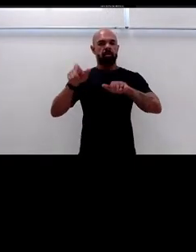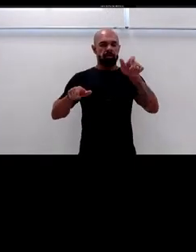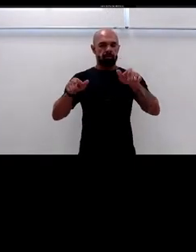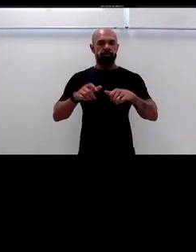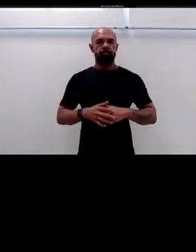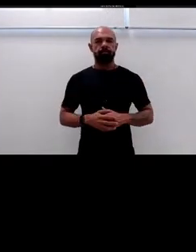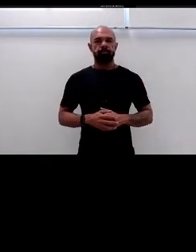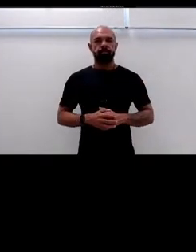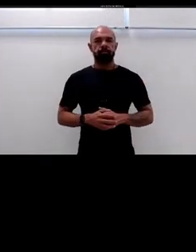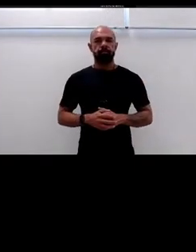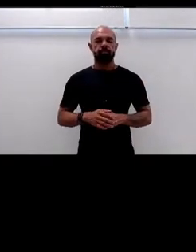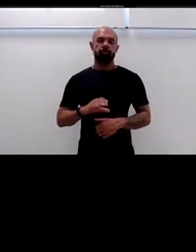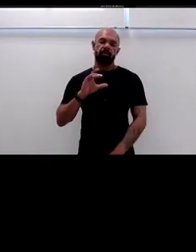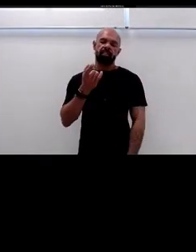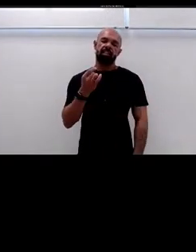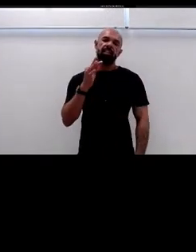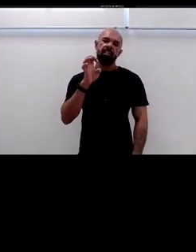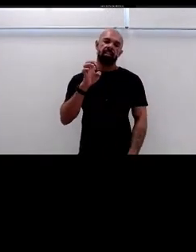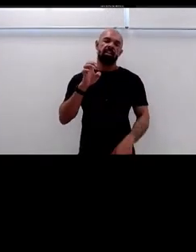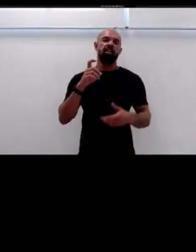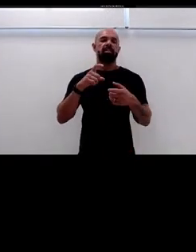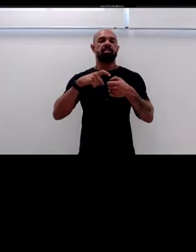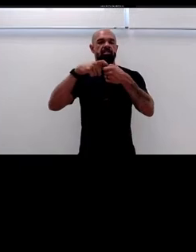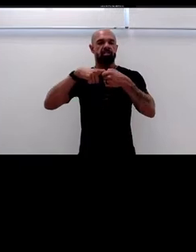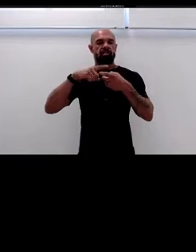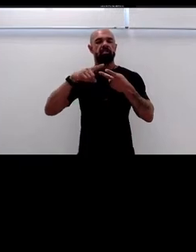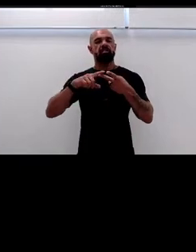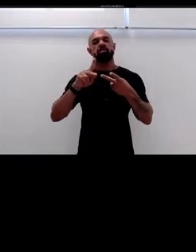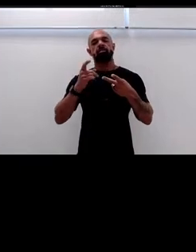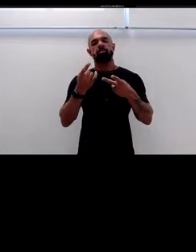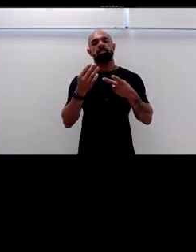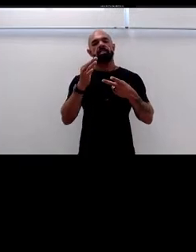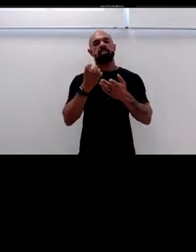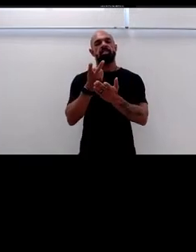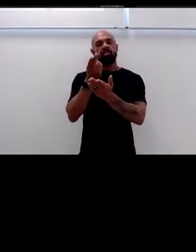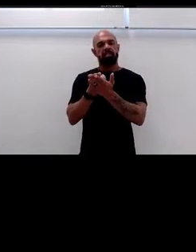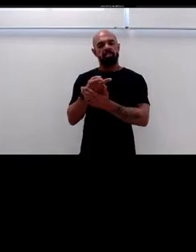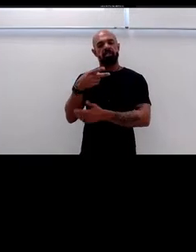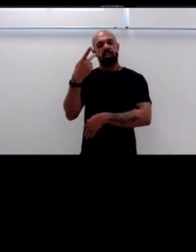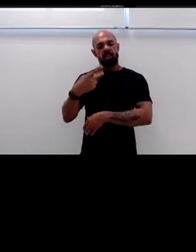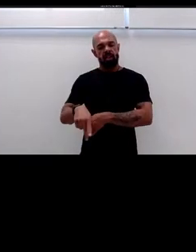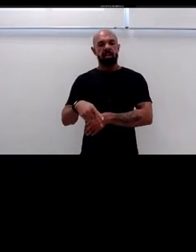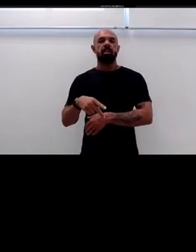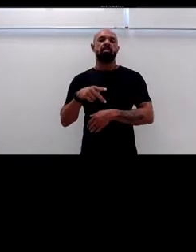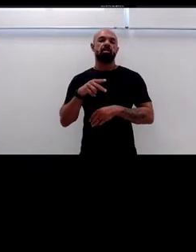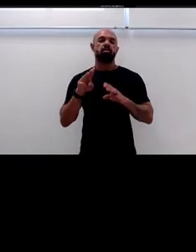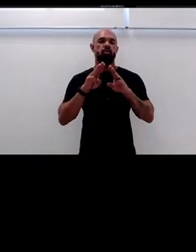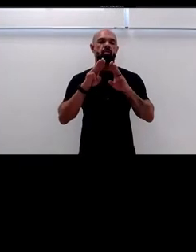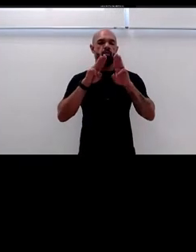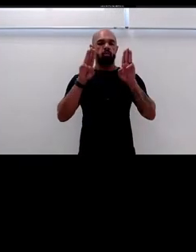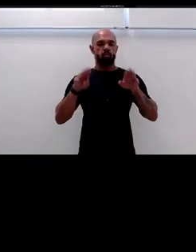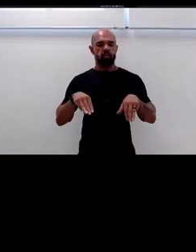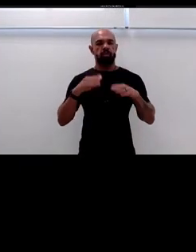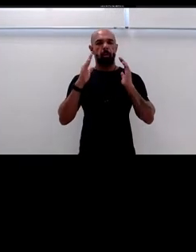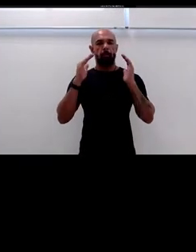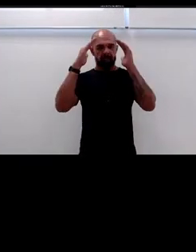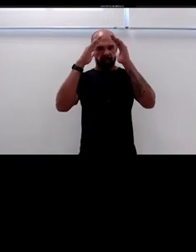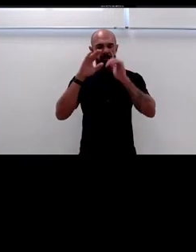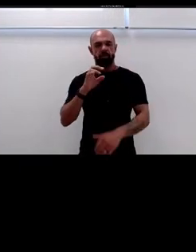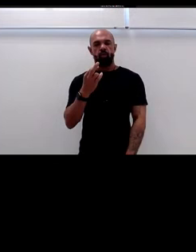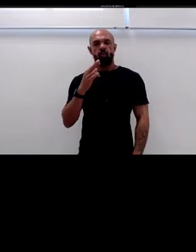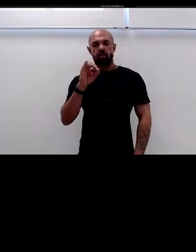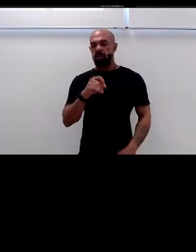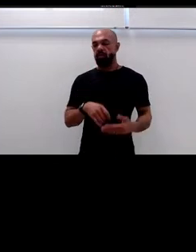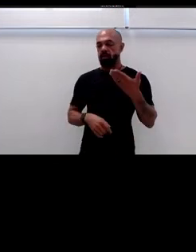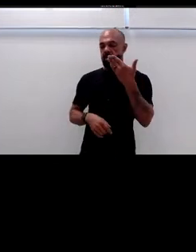nossos clientes, os nossos pacientes aqui da colônia de Dona Moreira, do Museu Bispo do Rosário. Esse é o Bispo do